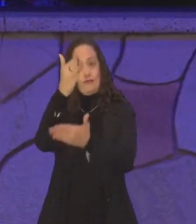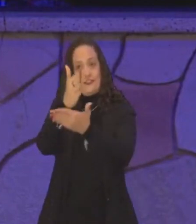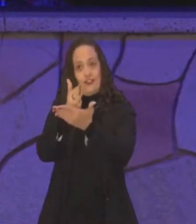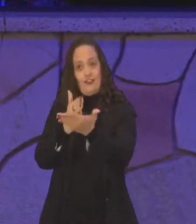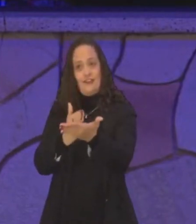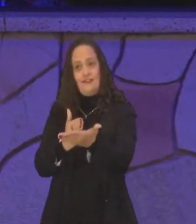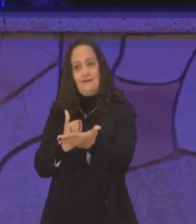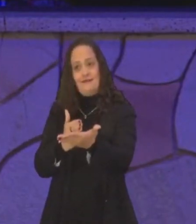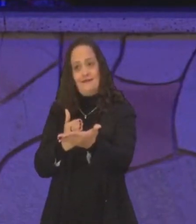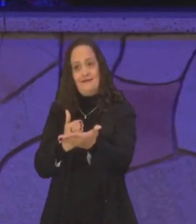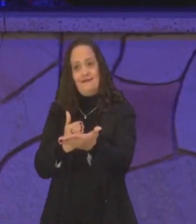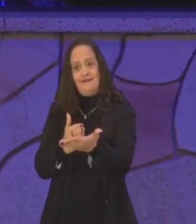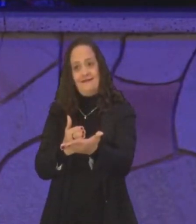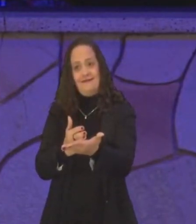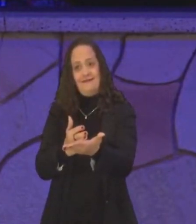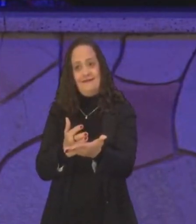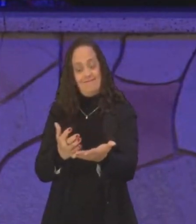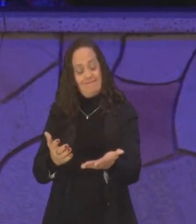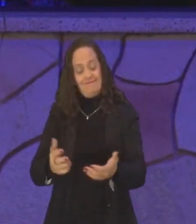Pensando nessas